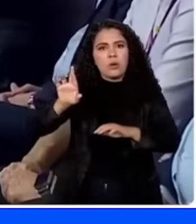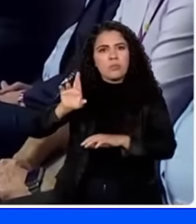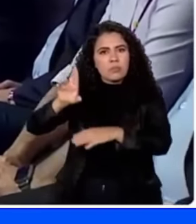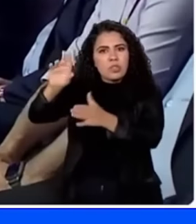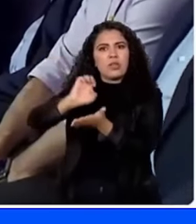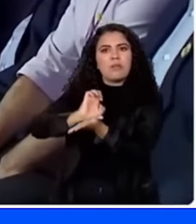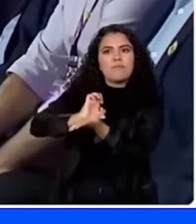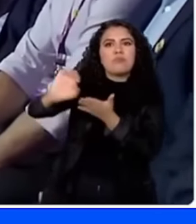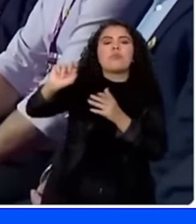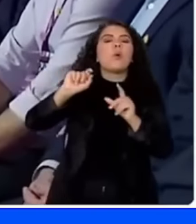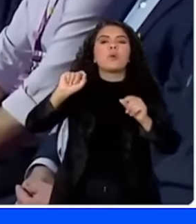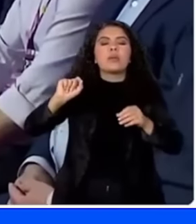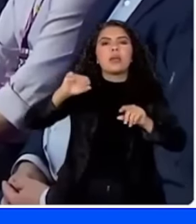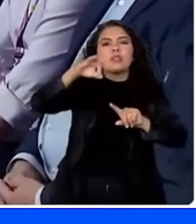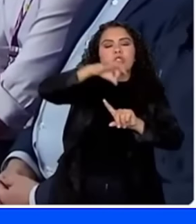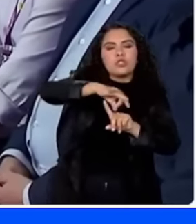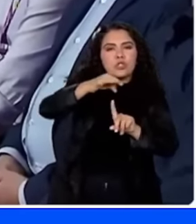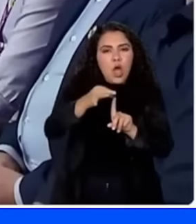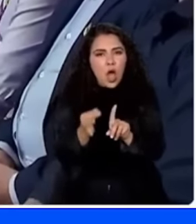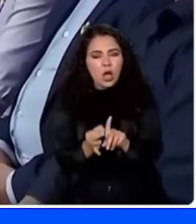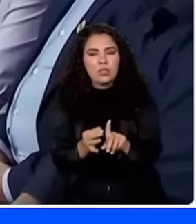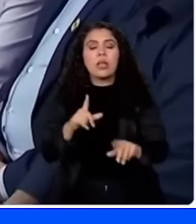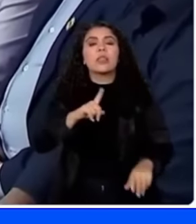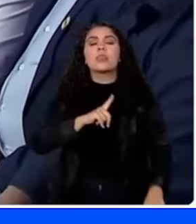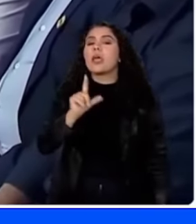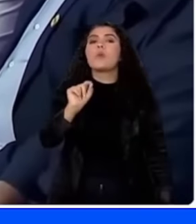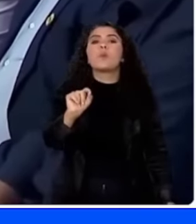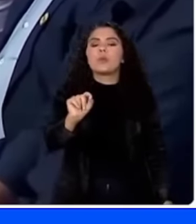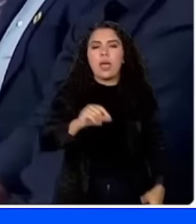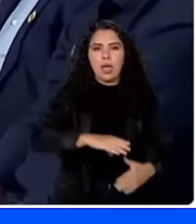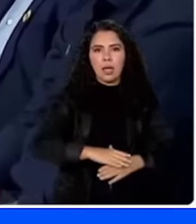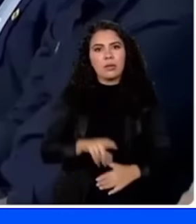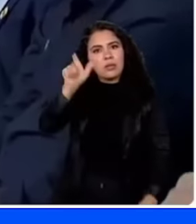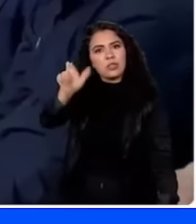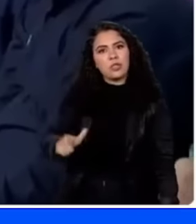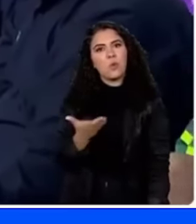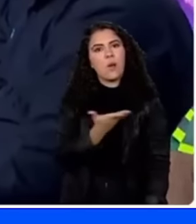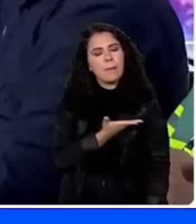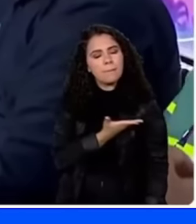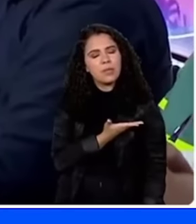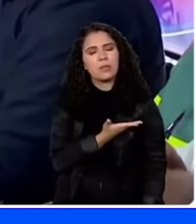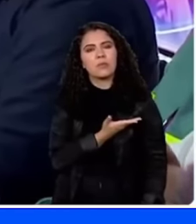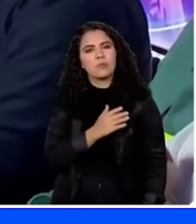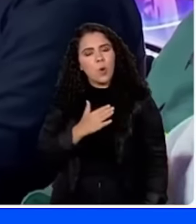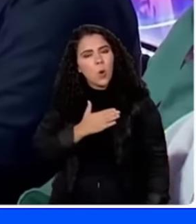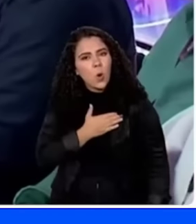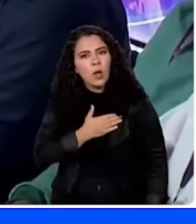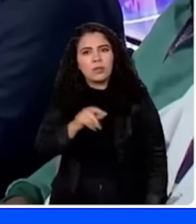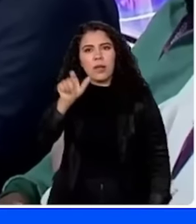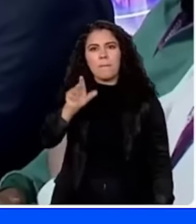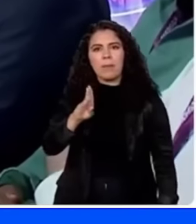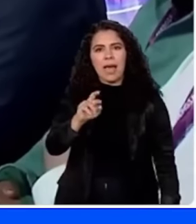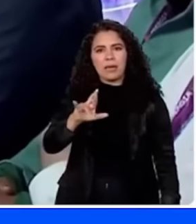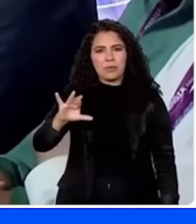produtores de soja. E dentre eles estava um amigo que eu prezo muito, chamado Braulio Maggi.